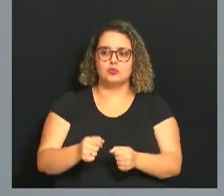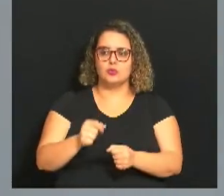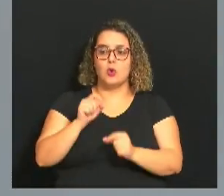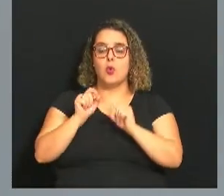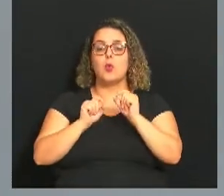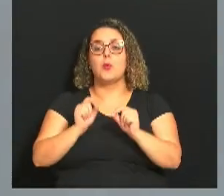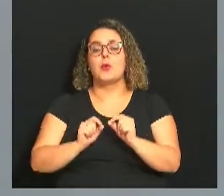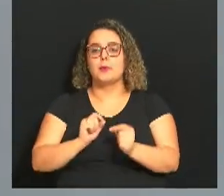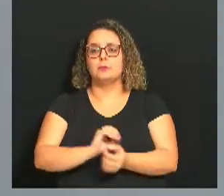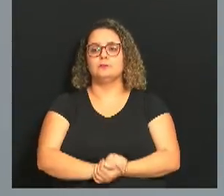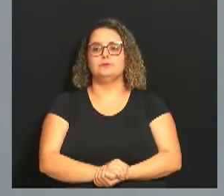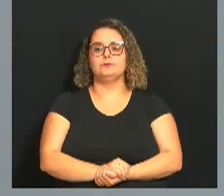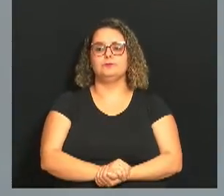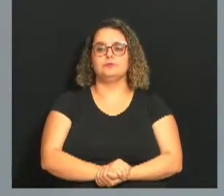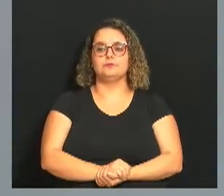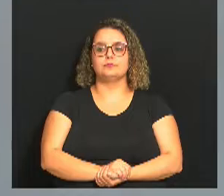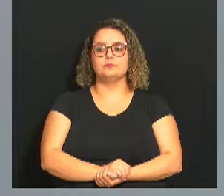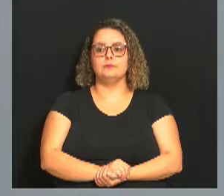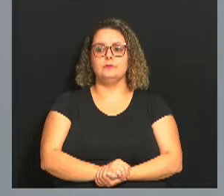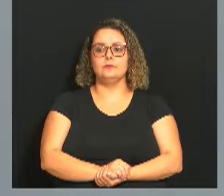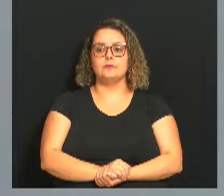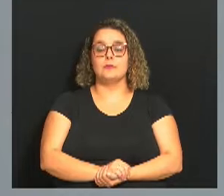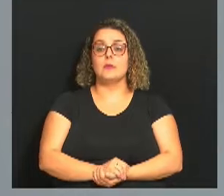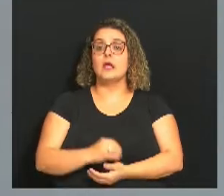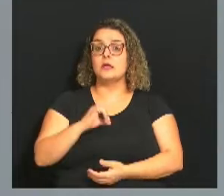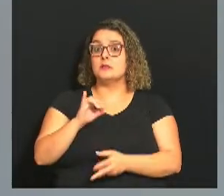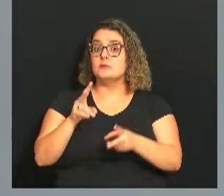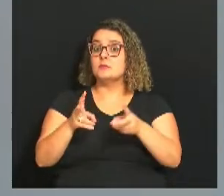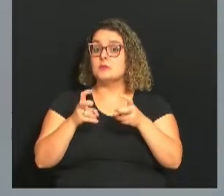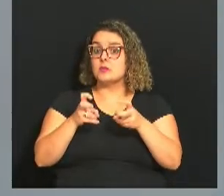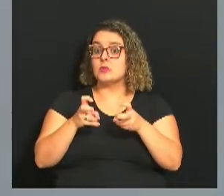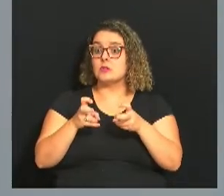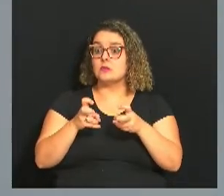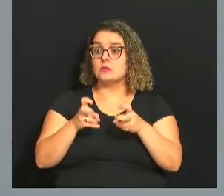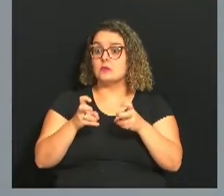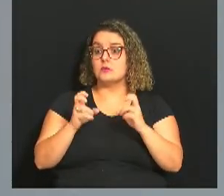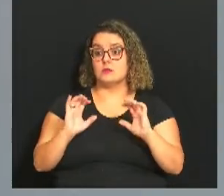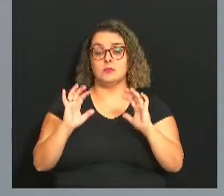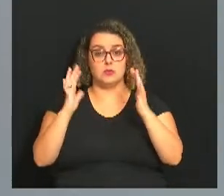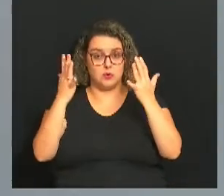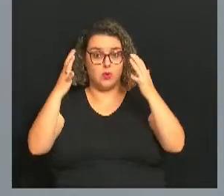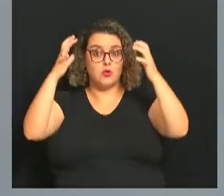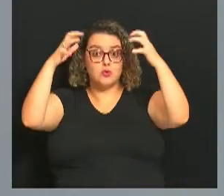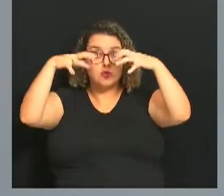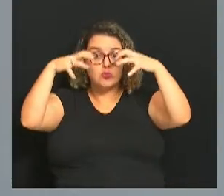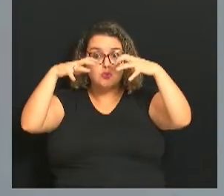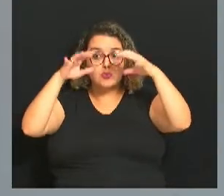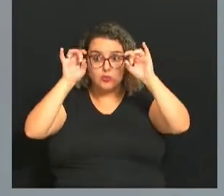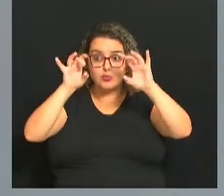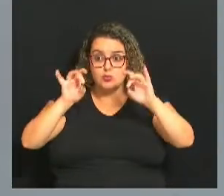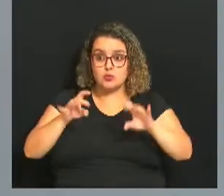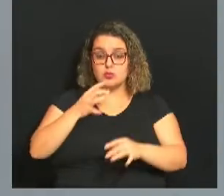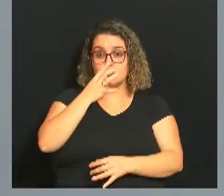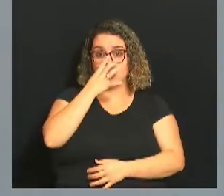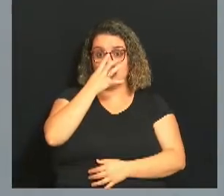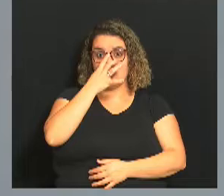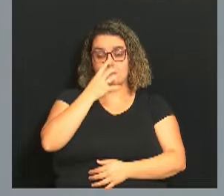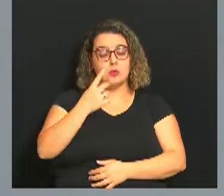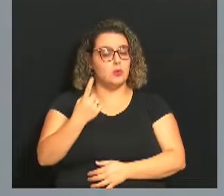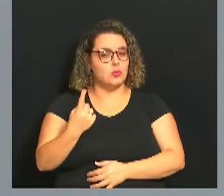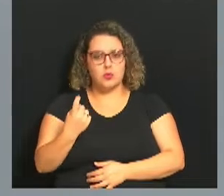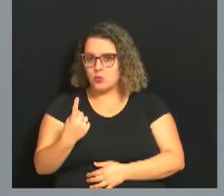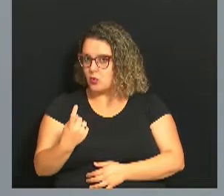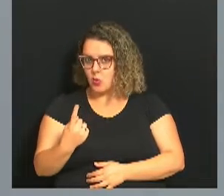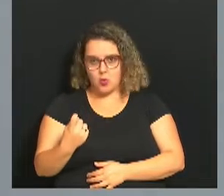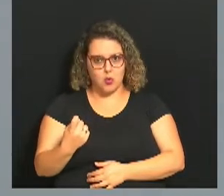né? Se vocês perceberem, esse evento de chuva específico, ele não foi o único evento de